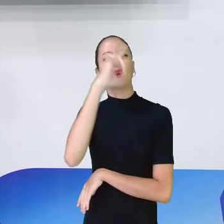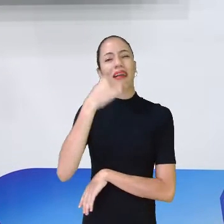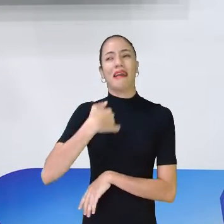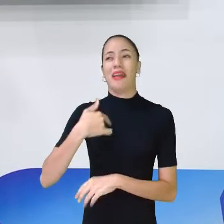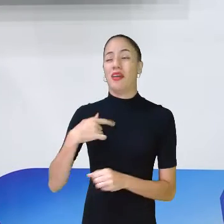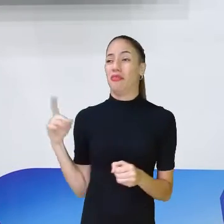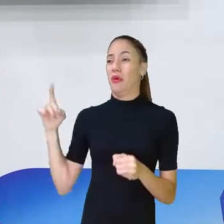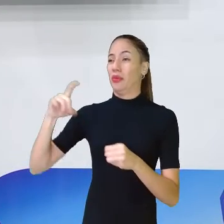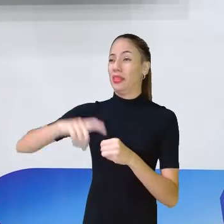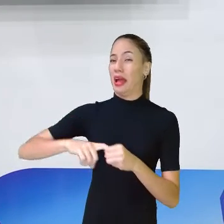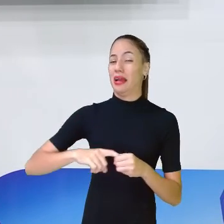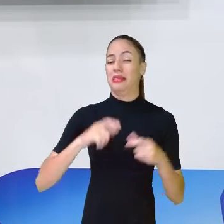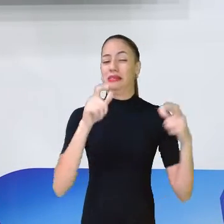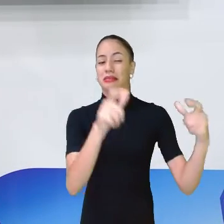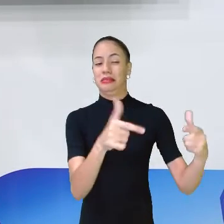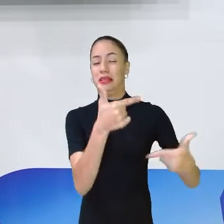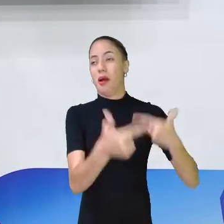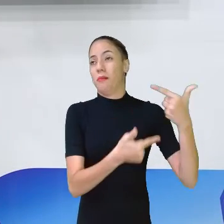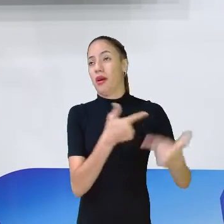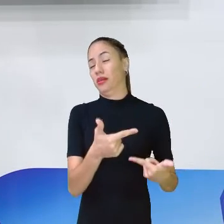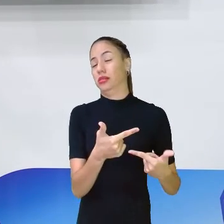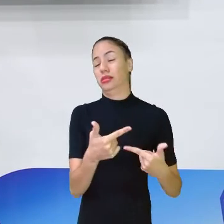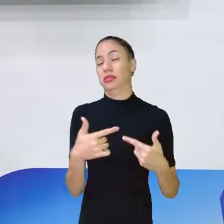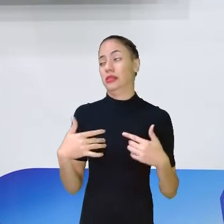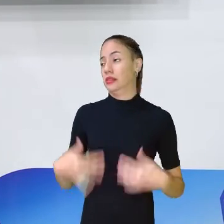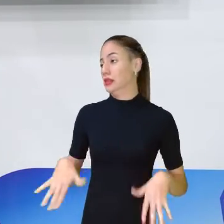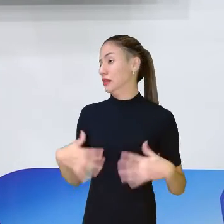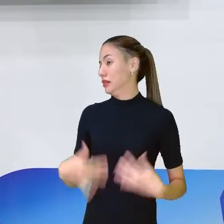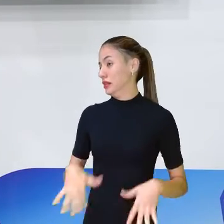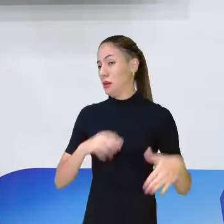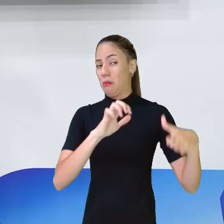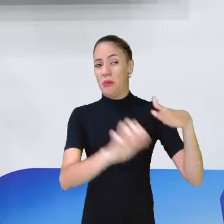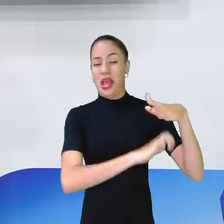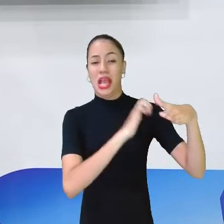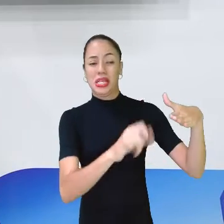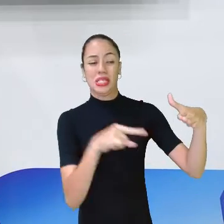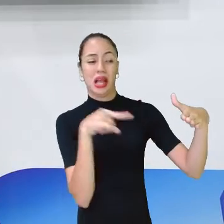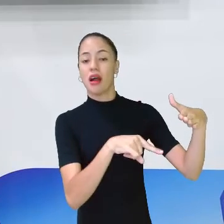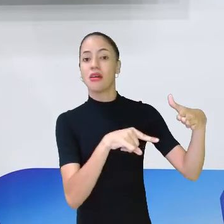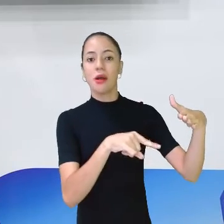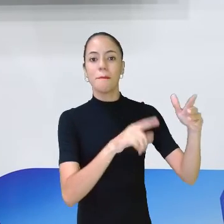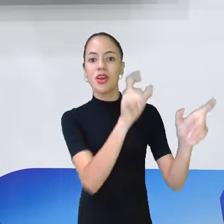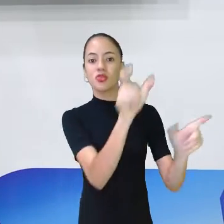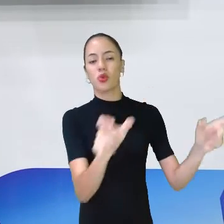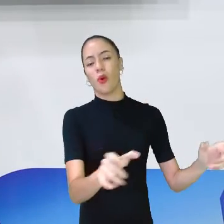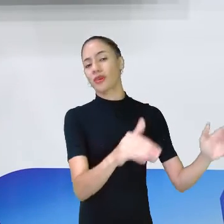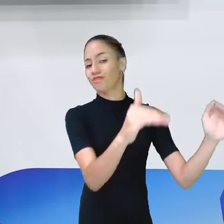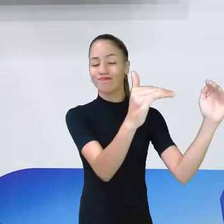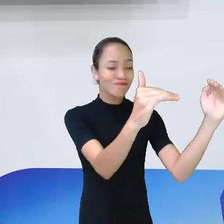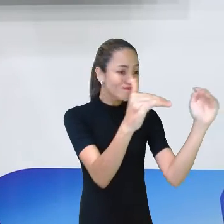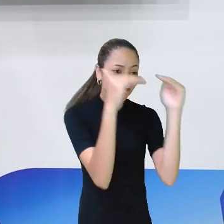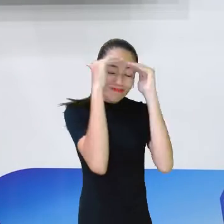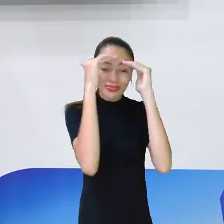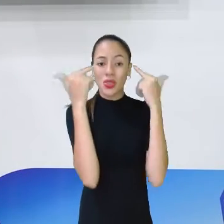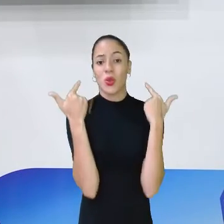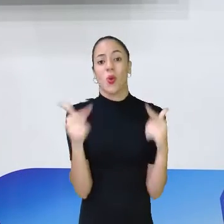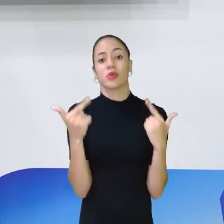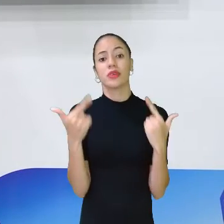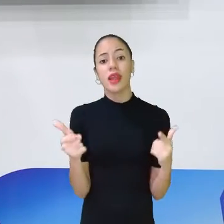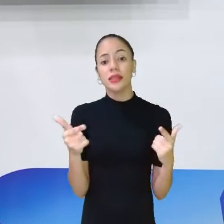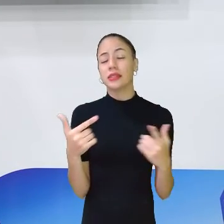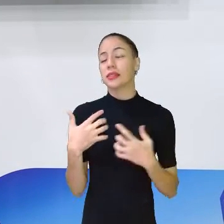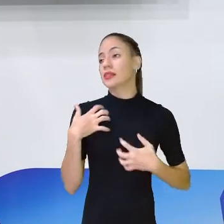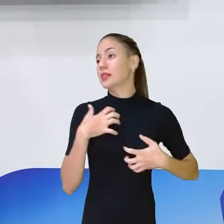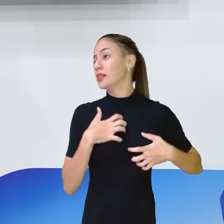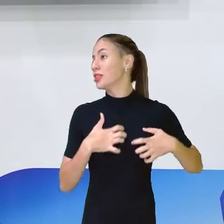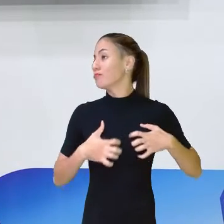para aquele lugar, aquela empresa que eu trabalho, que as pessoas não me respeitam. Eu vou chegar, enfim, né? A